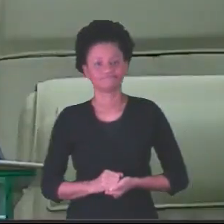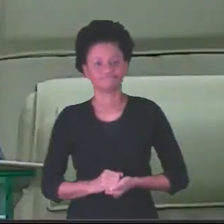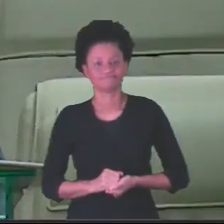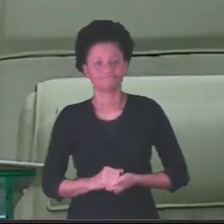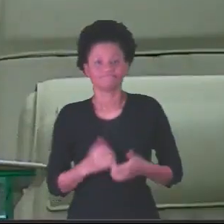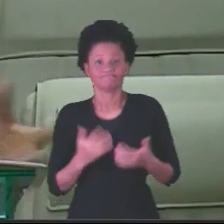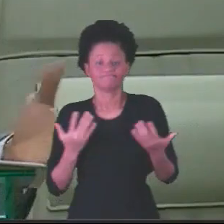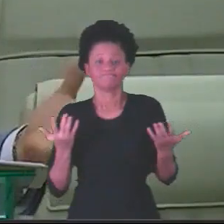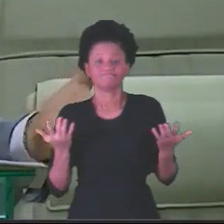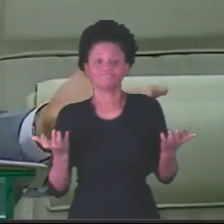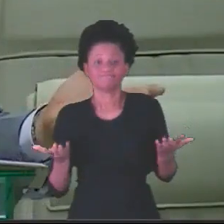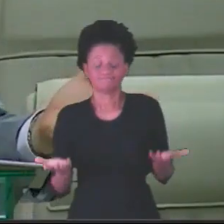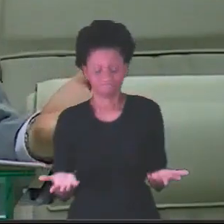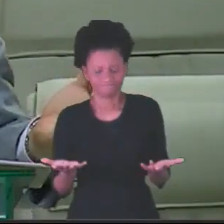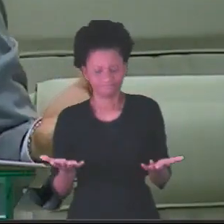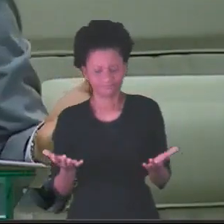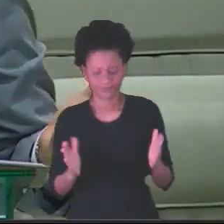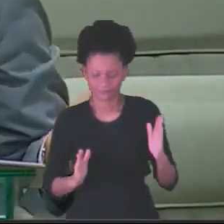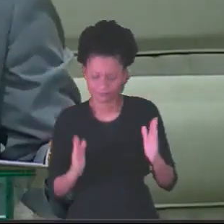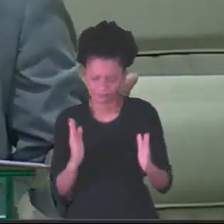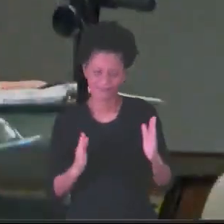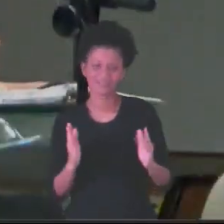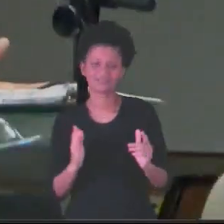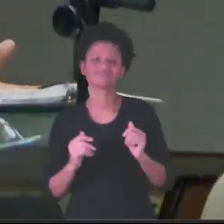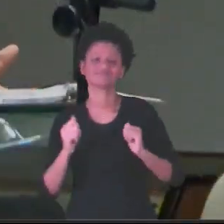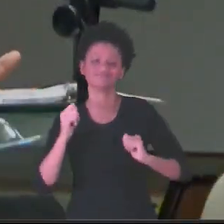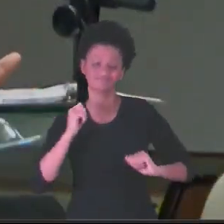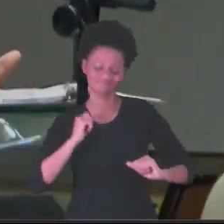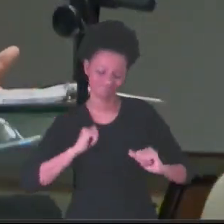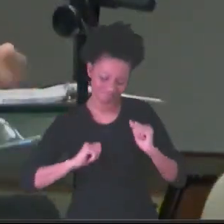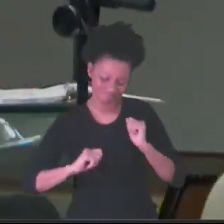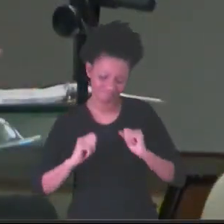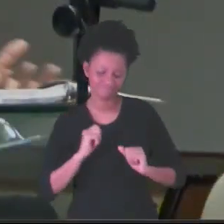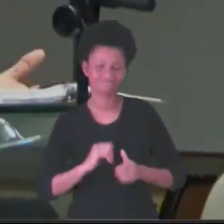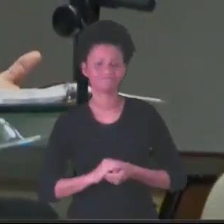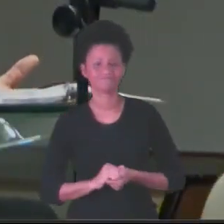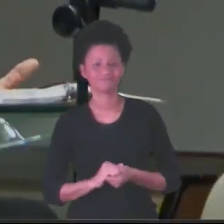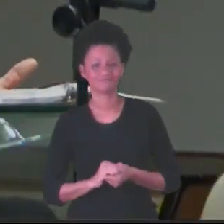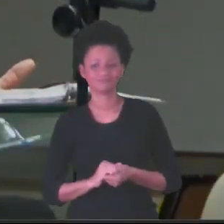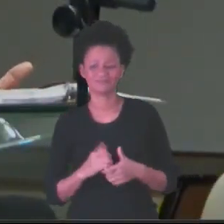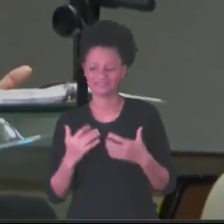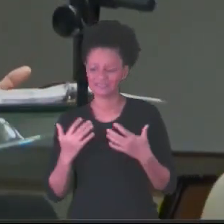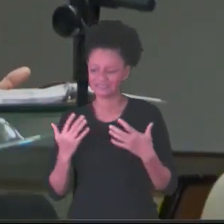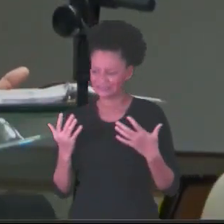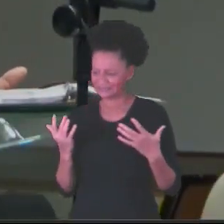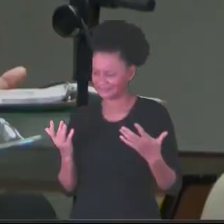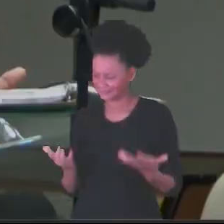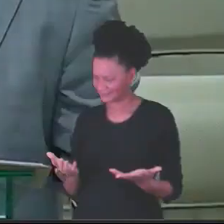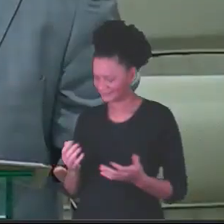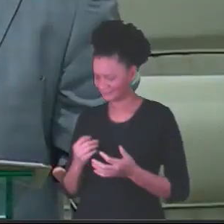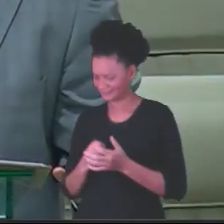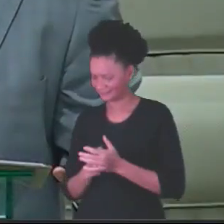bom então o momento de ansiedade e de questionamentos